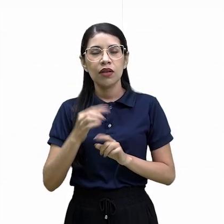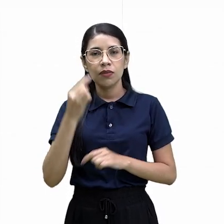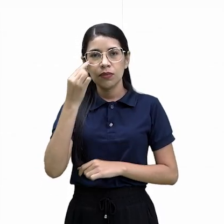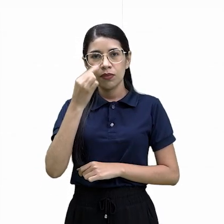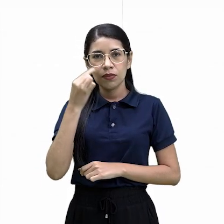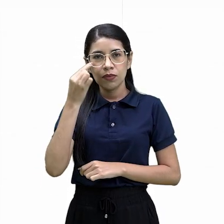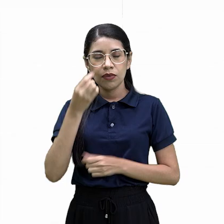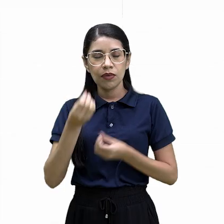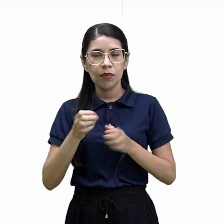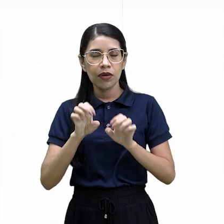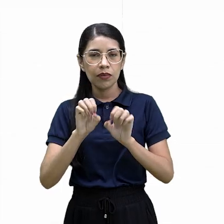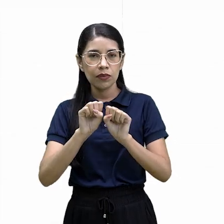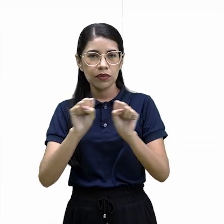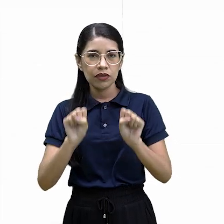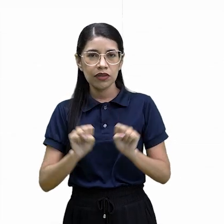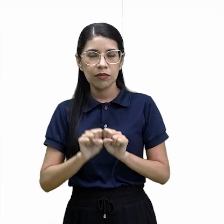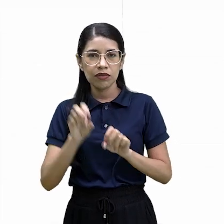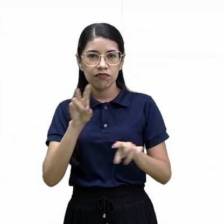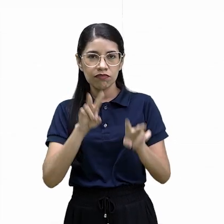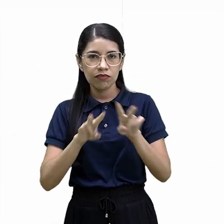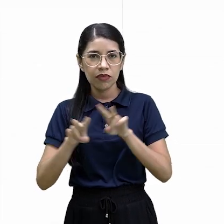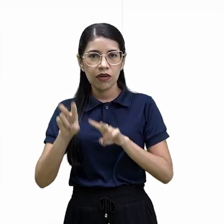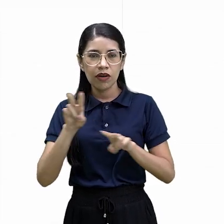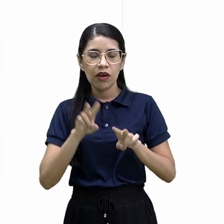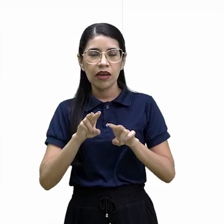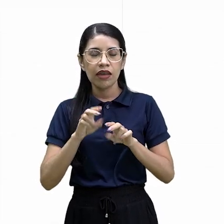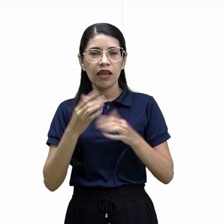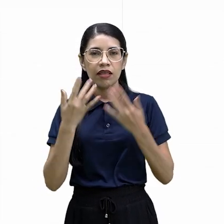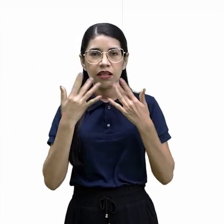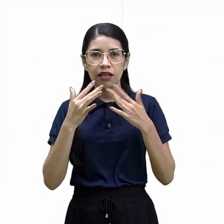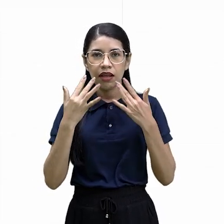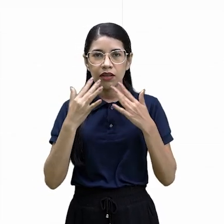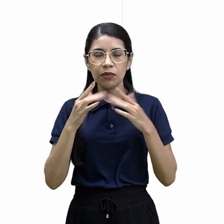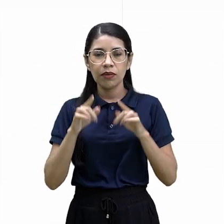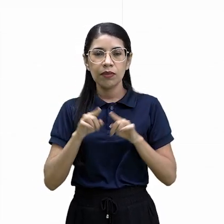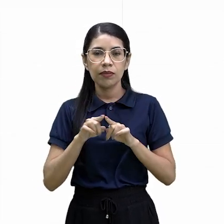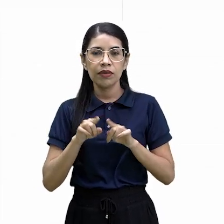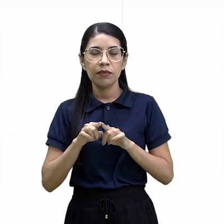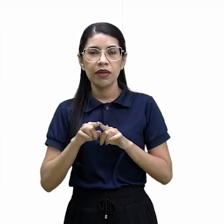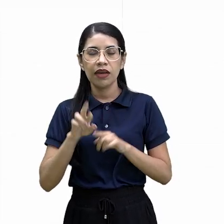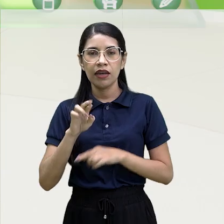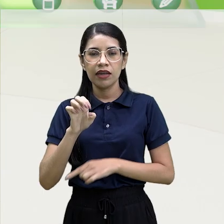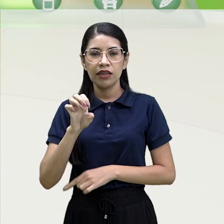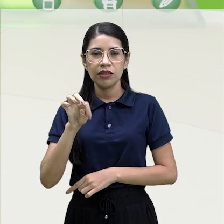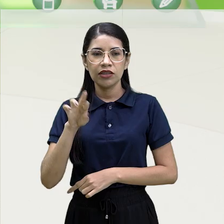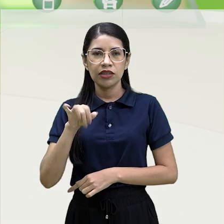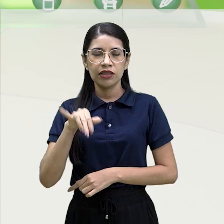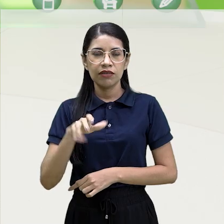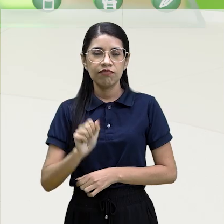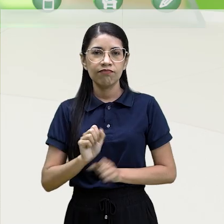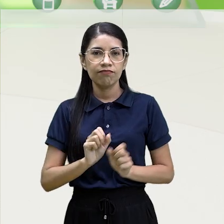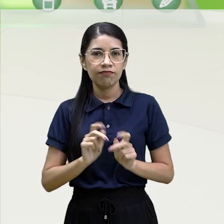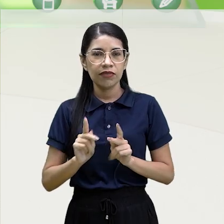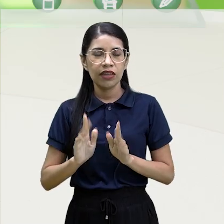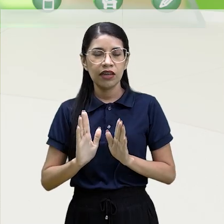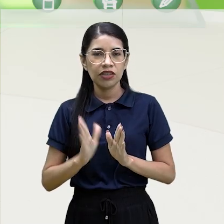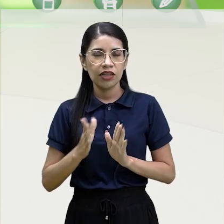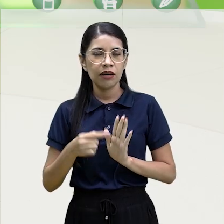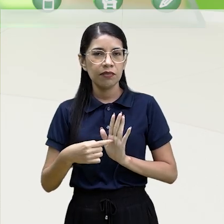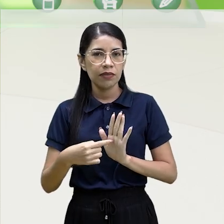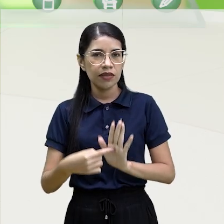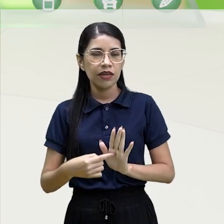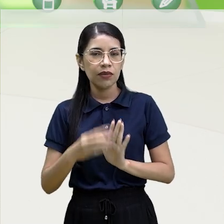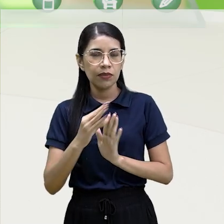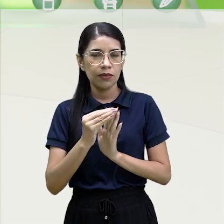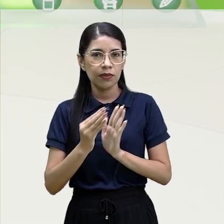olho como sistema óptico, lente natural mais a retina. Muito bem, pessoal, agora sim,